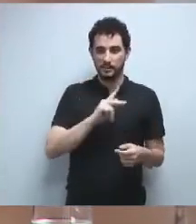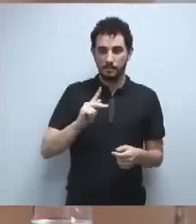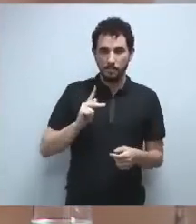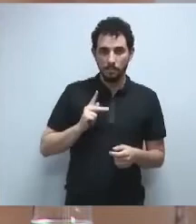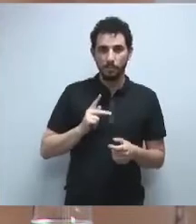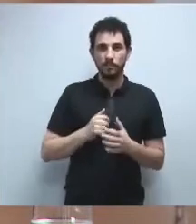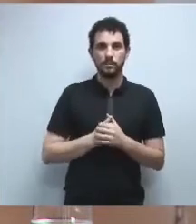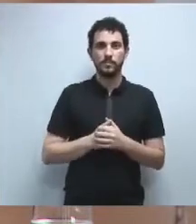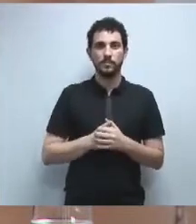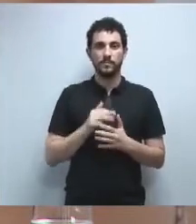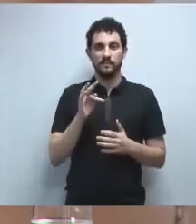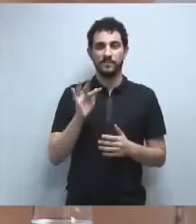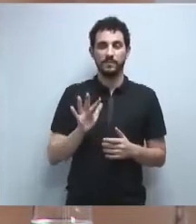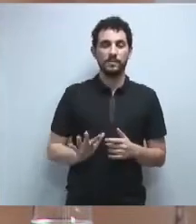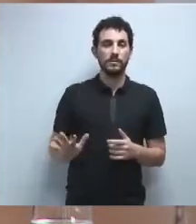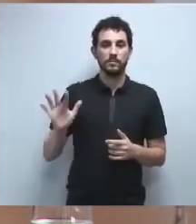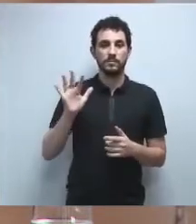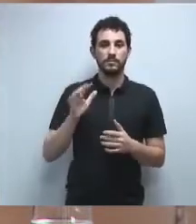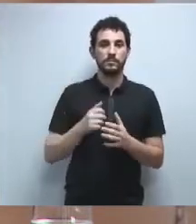federal